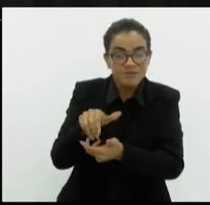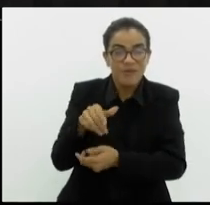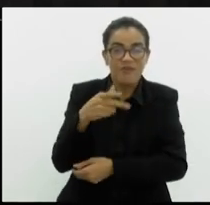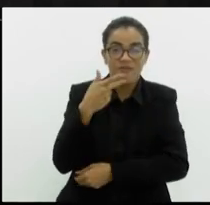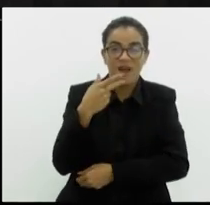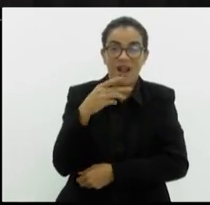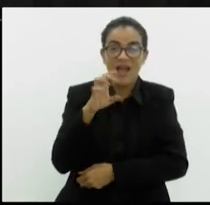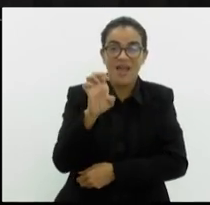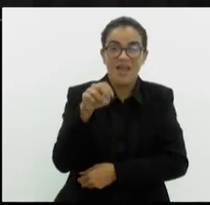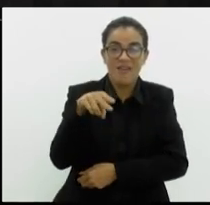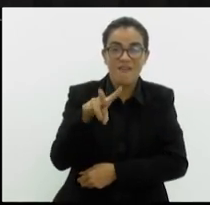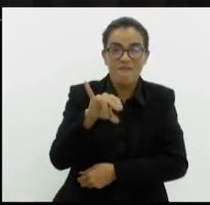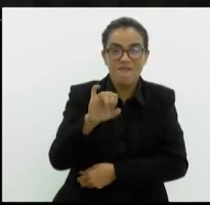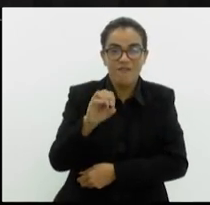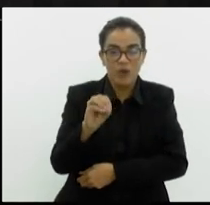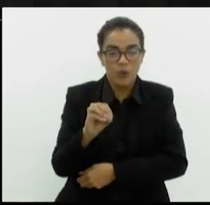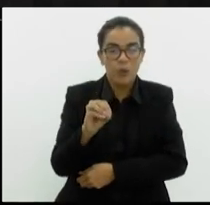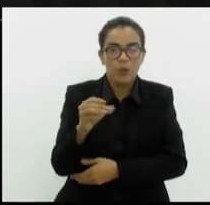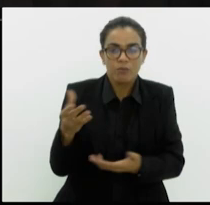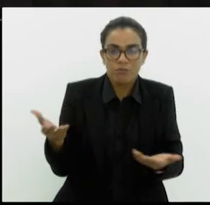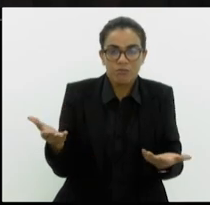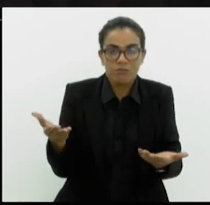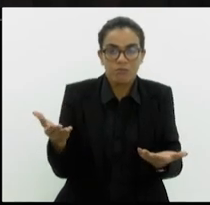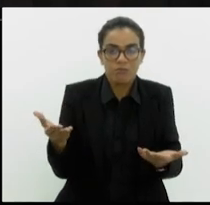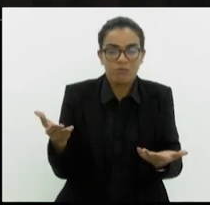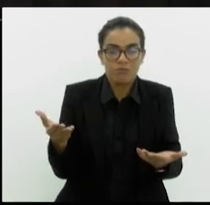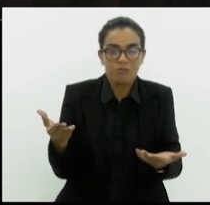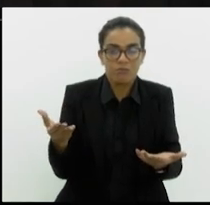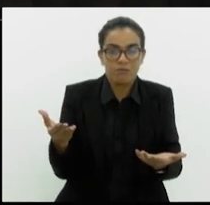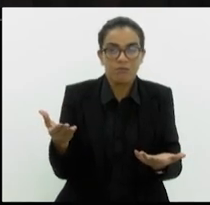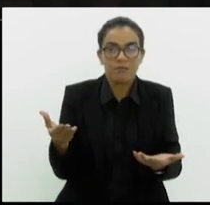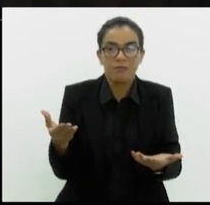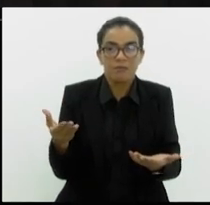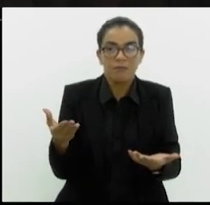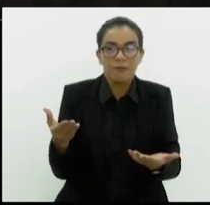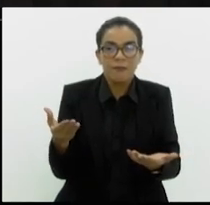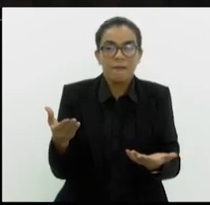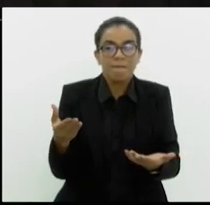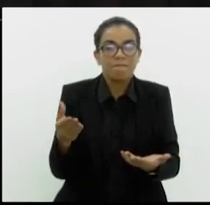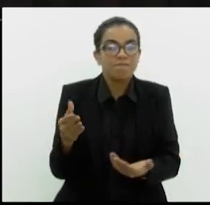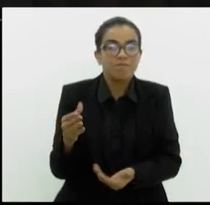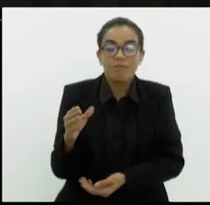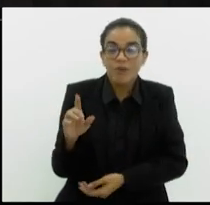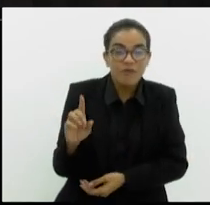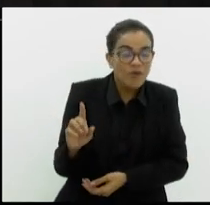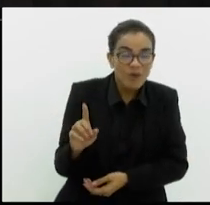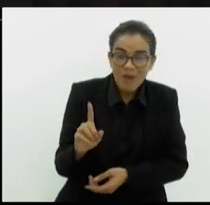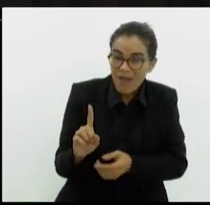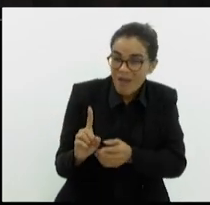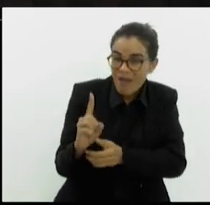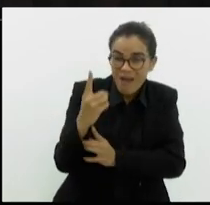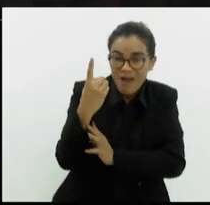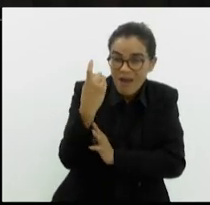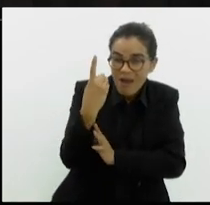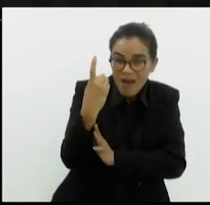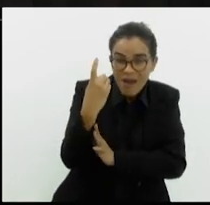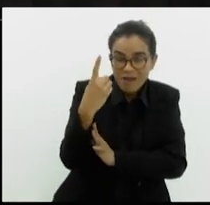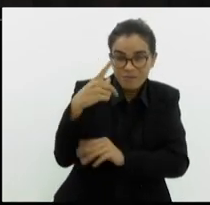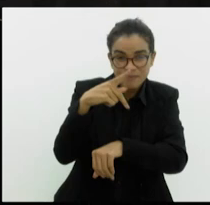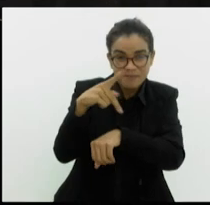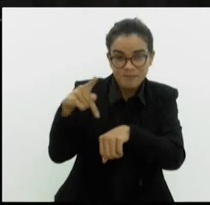um ataque. O Brasil foi um dos raríssimos países que